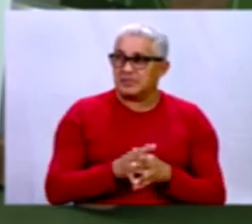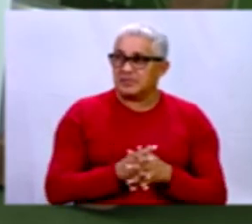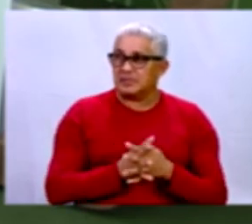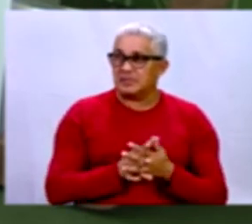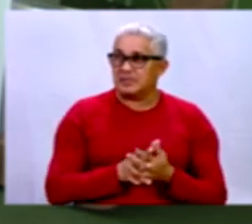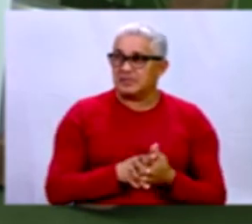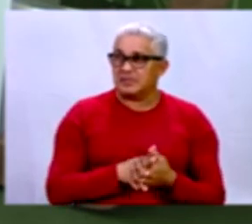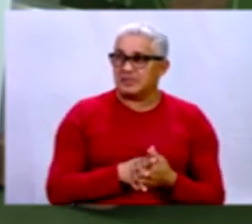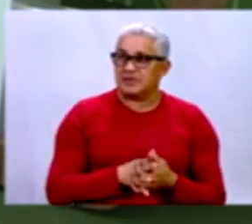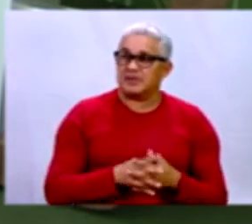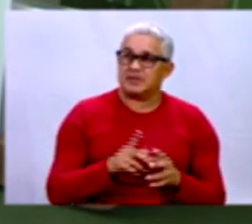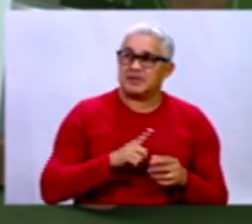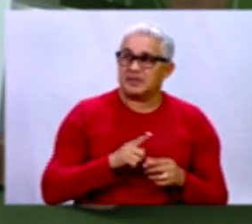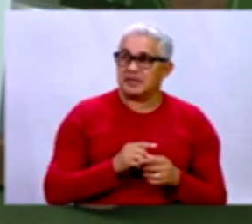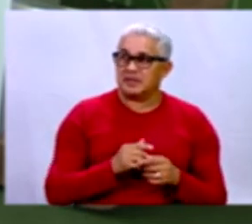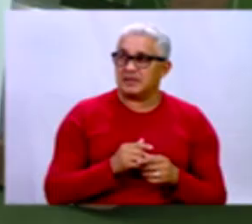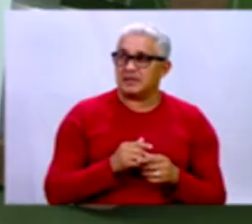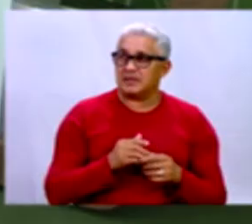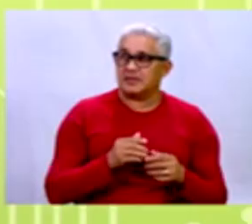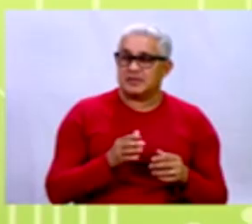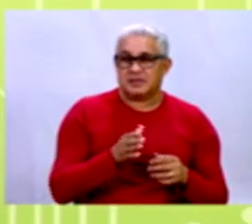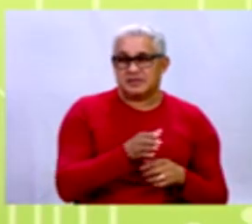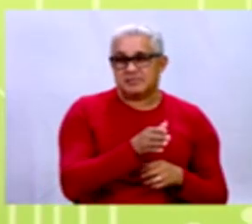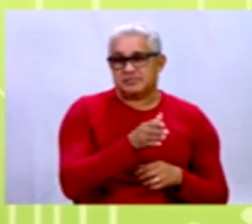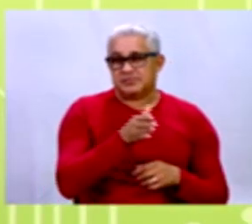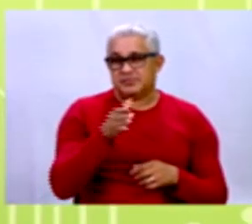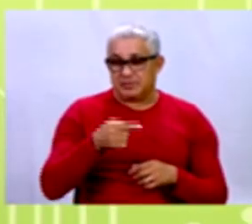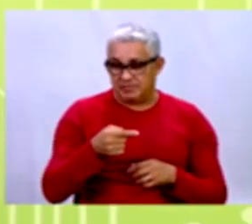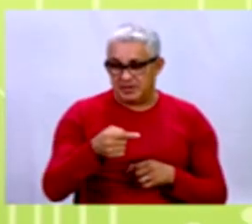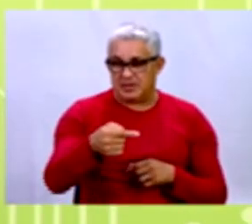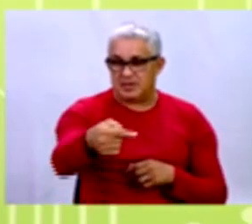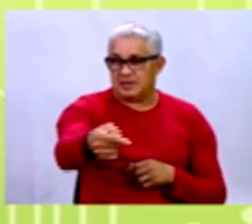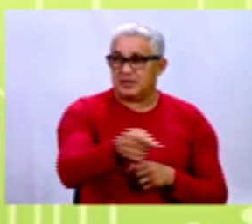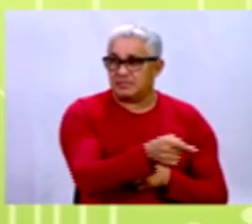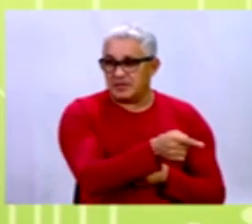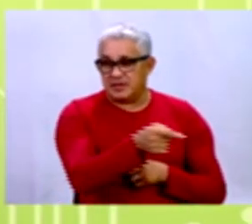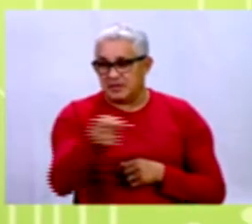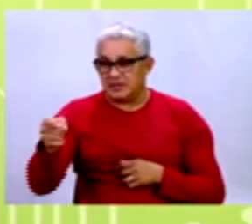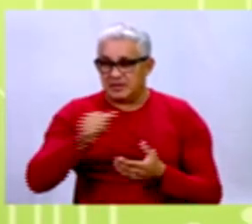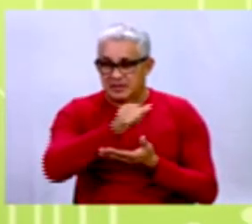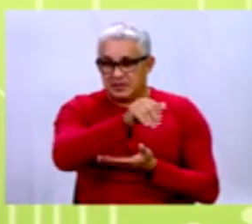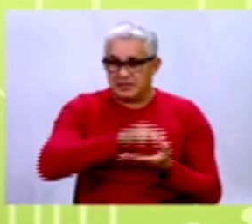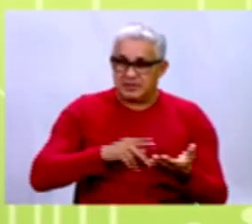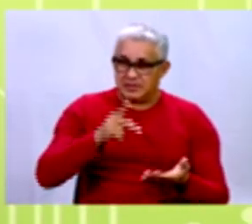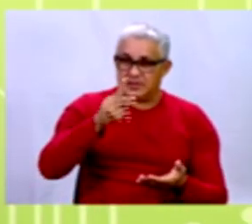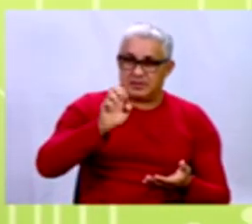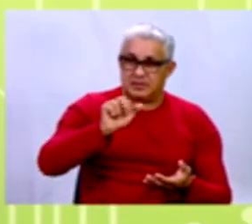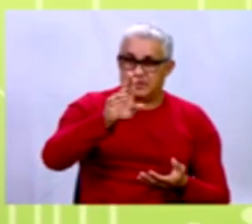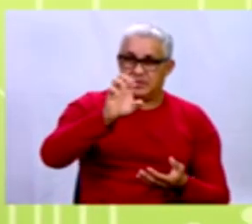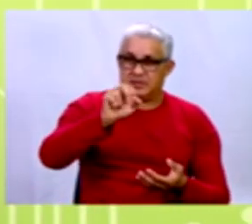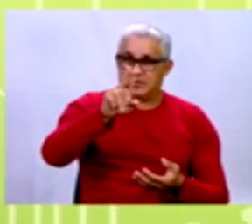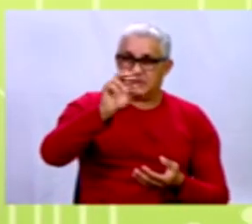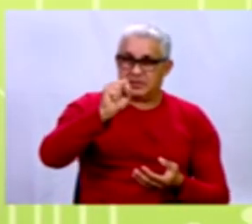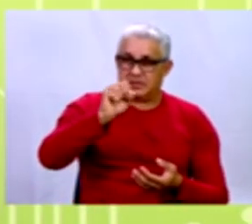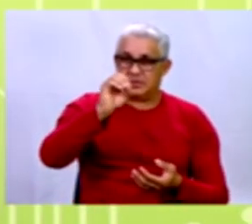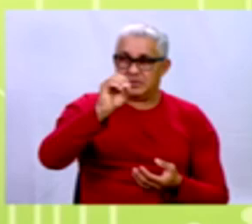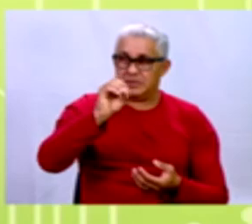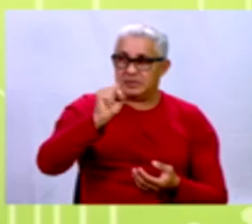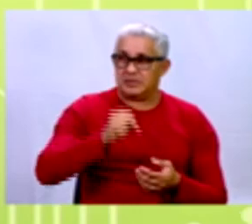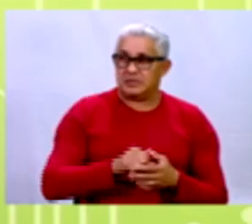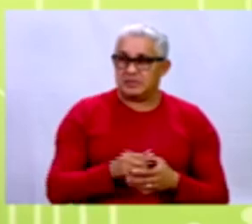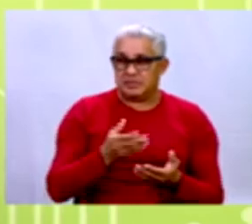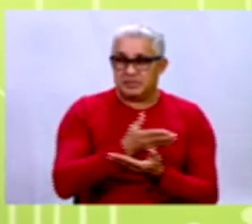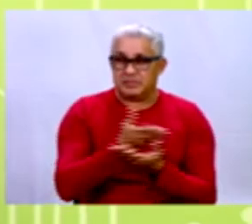a gente vai ter durante essa semana agora uma atividade de percurso para vocês, tá? Então vai ser o